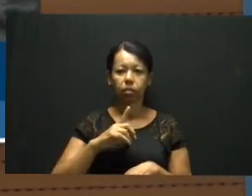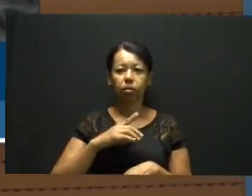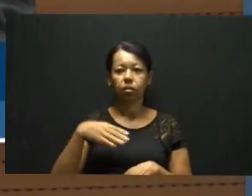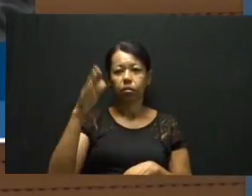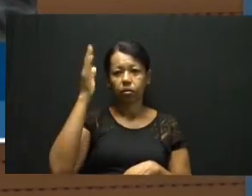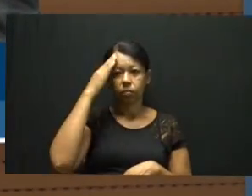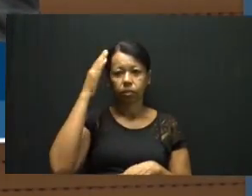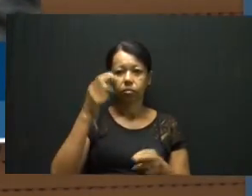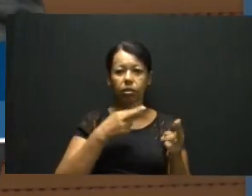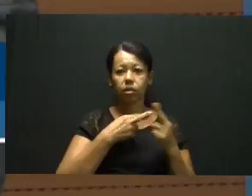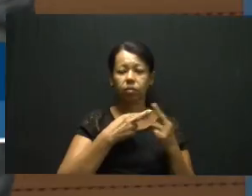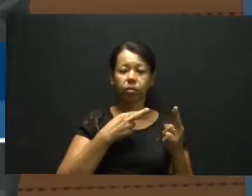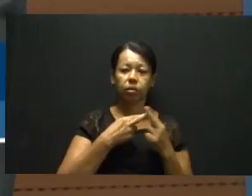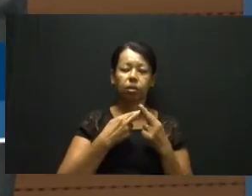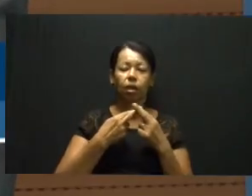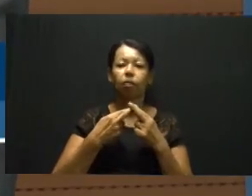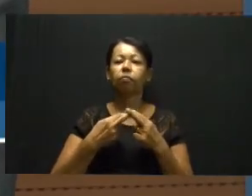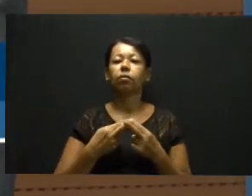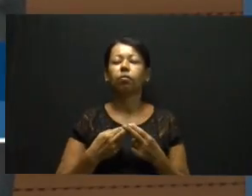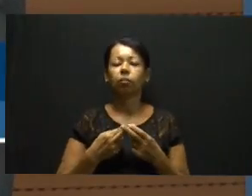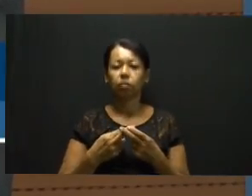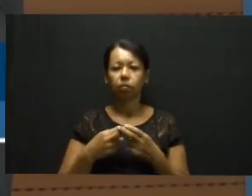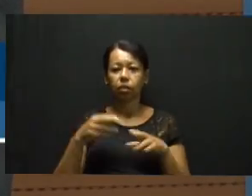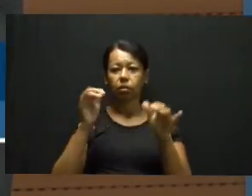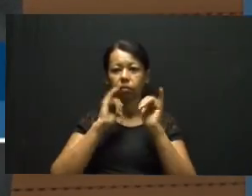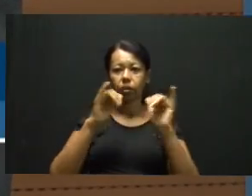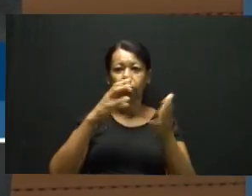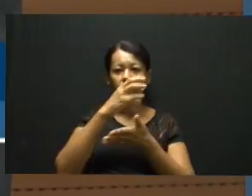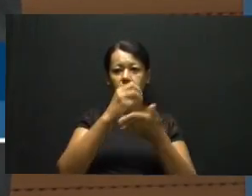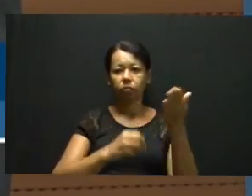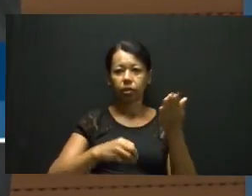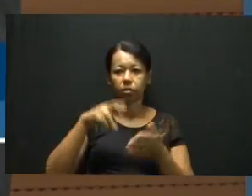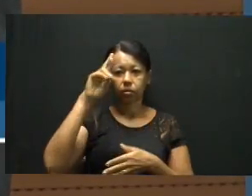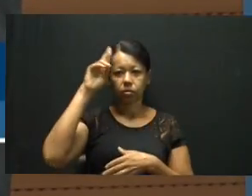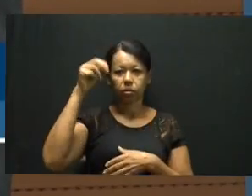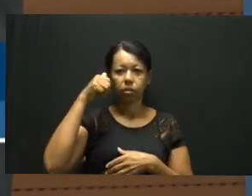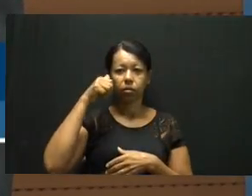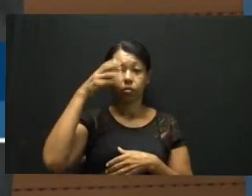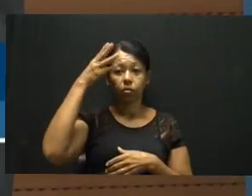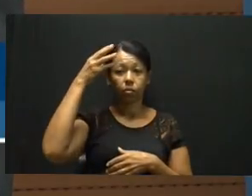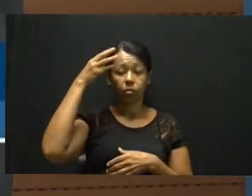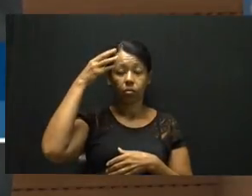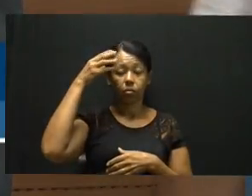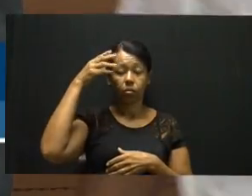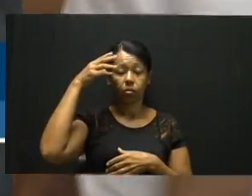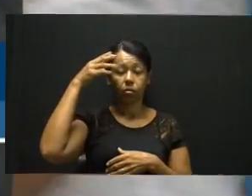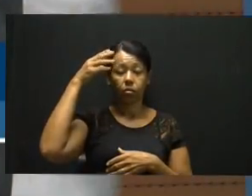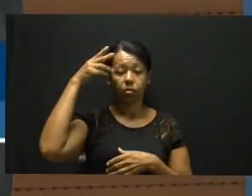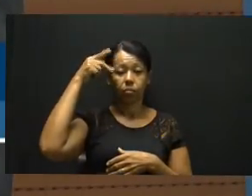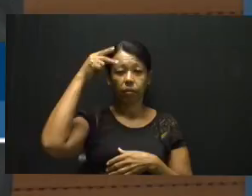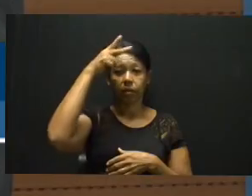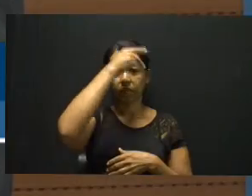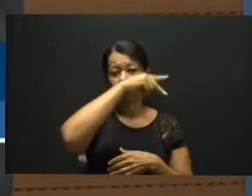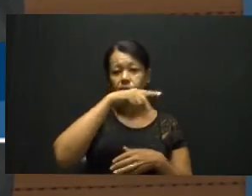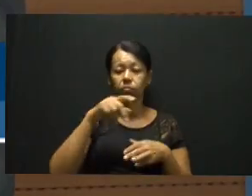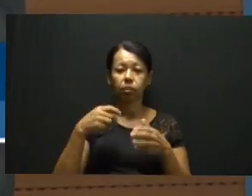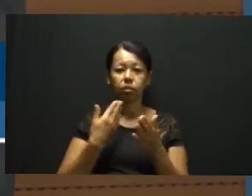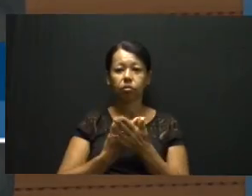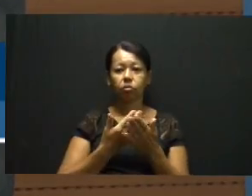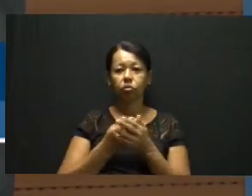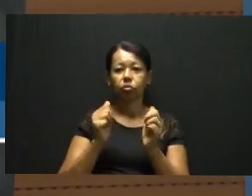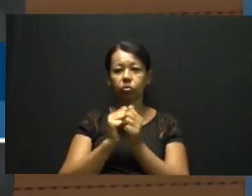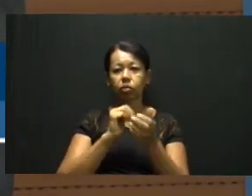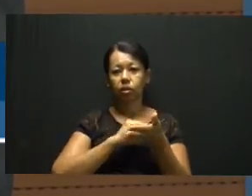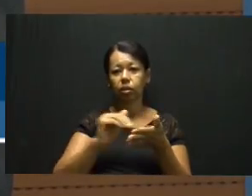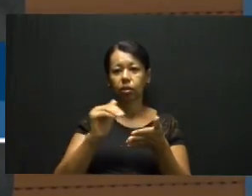regimentais, e ouvido do outro plenário, expedir ofício ao excelentíssimo senhor prefeito municipal para que se faça gestões junto às secretarias